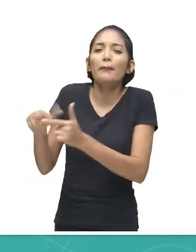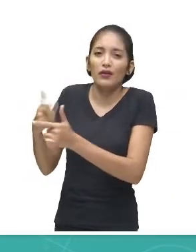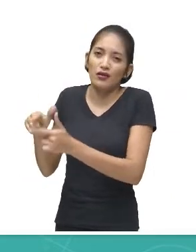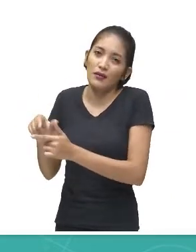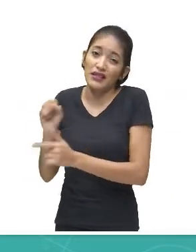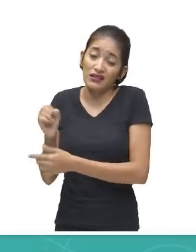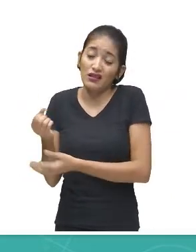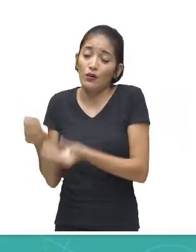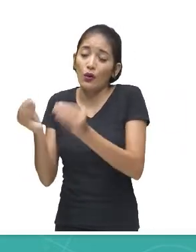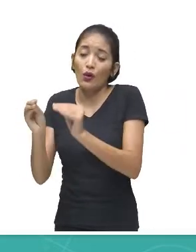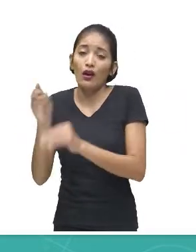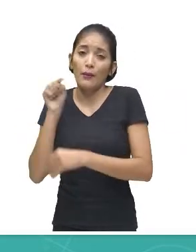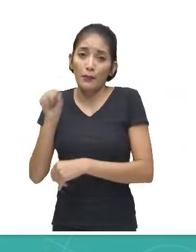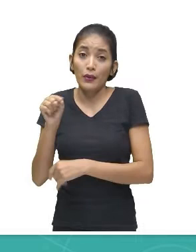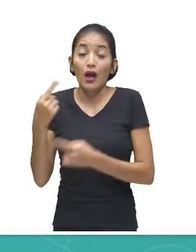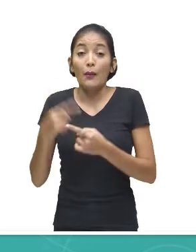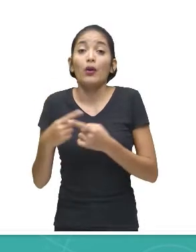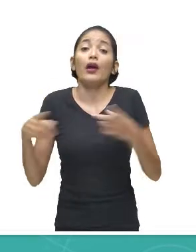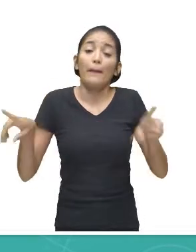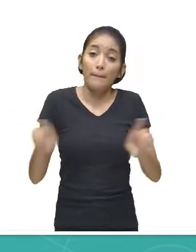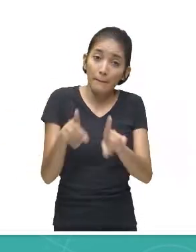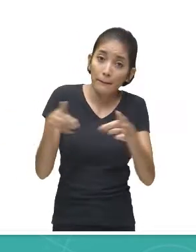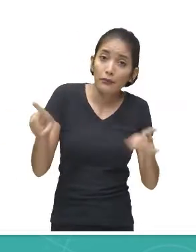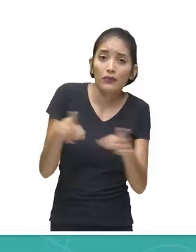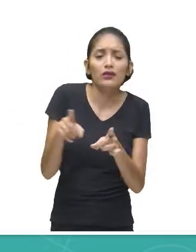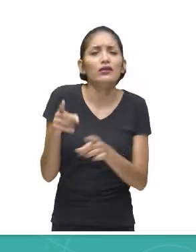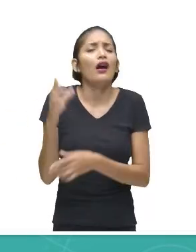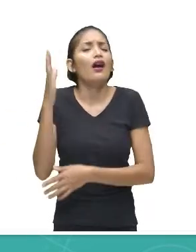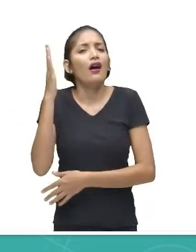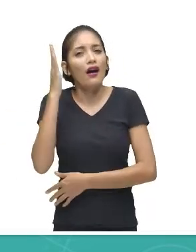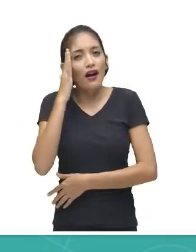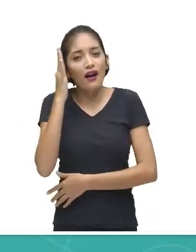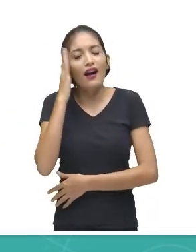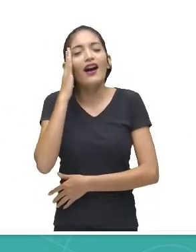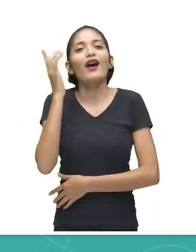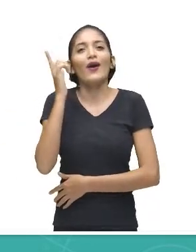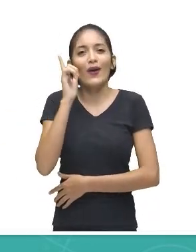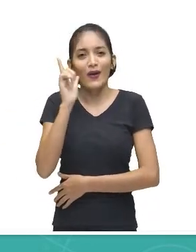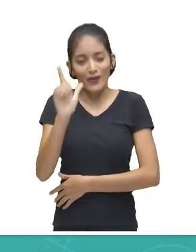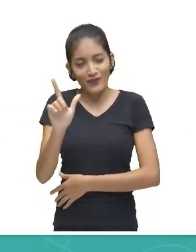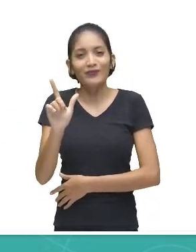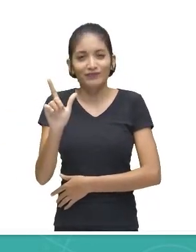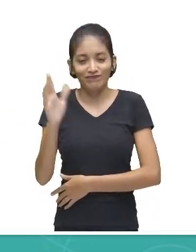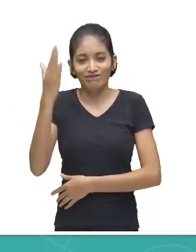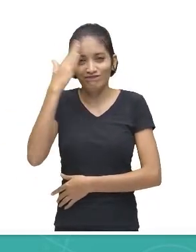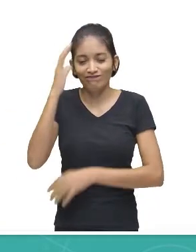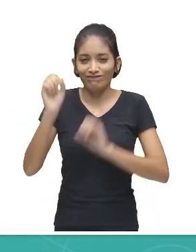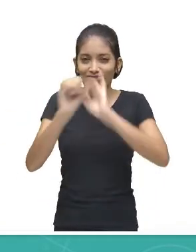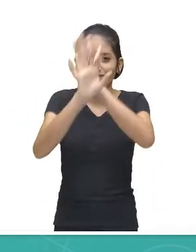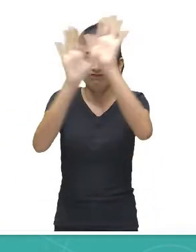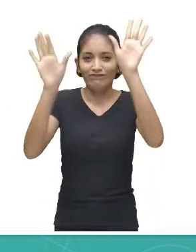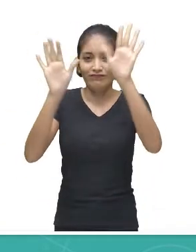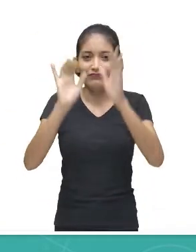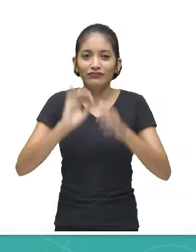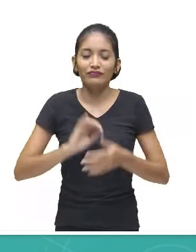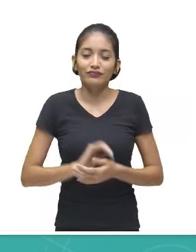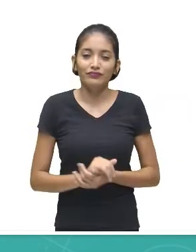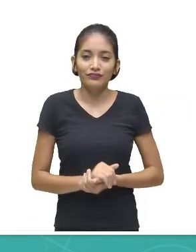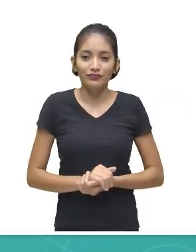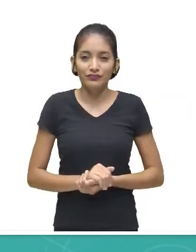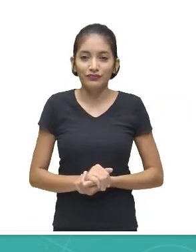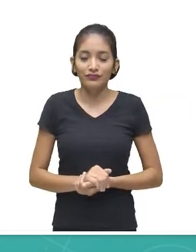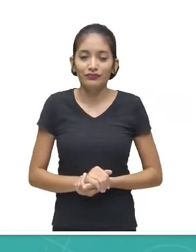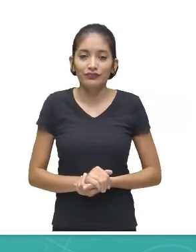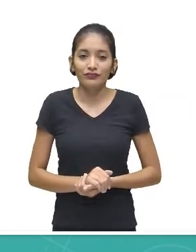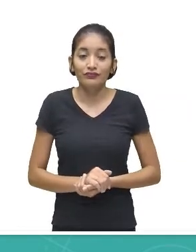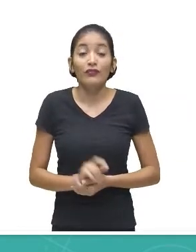pontuar, né? Porque ela é uma letra de música e você consegue entender a mensagem que está se passando, né? Então,